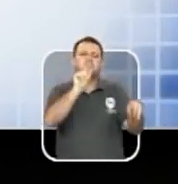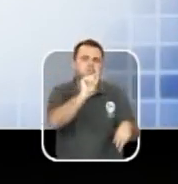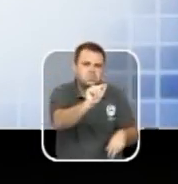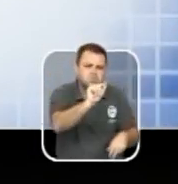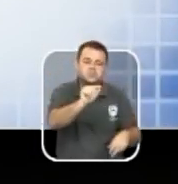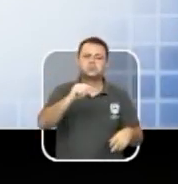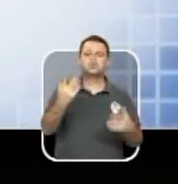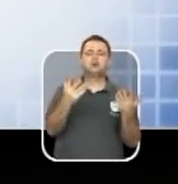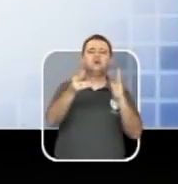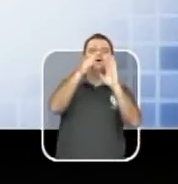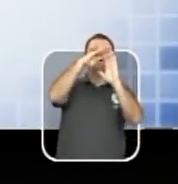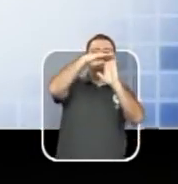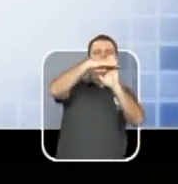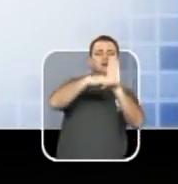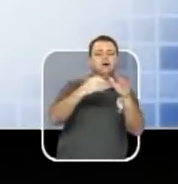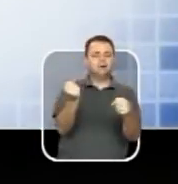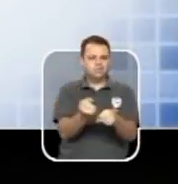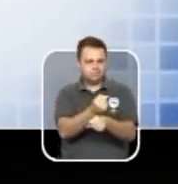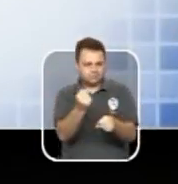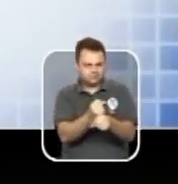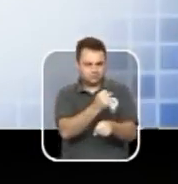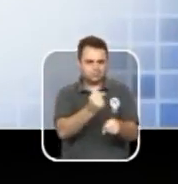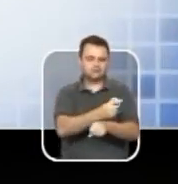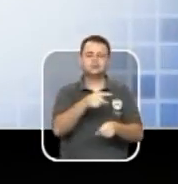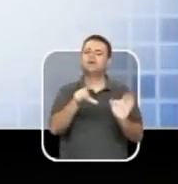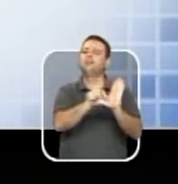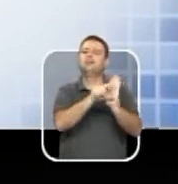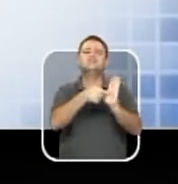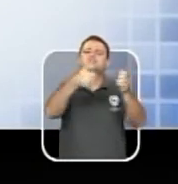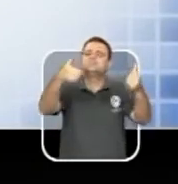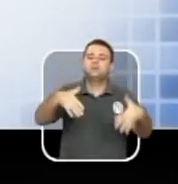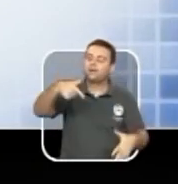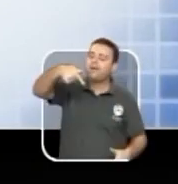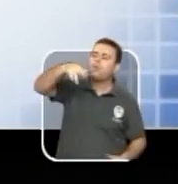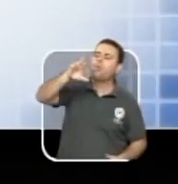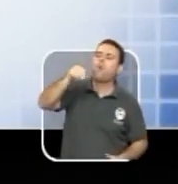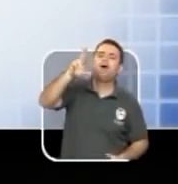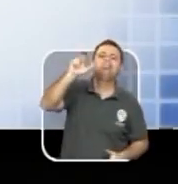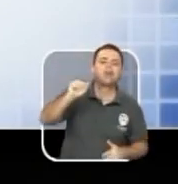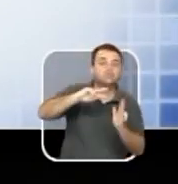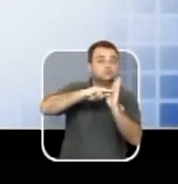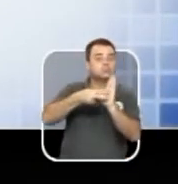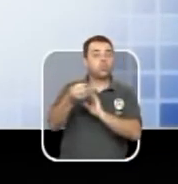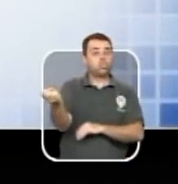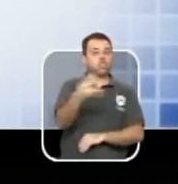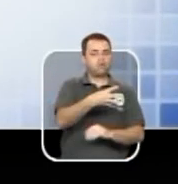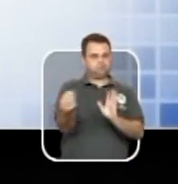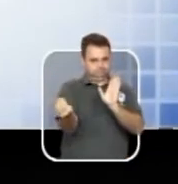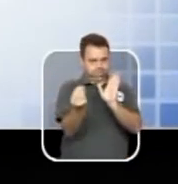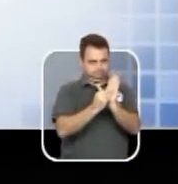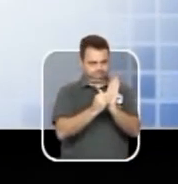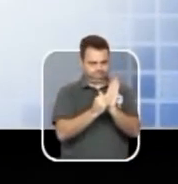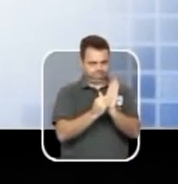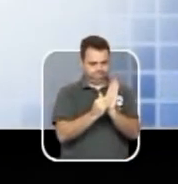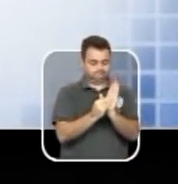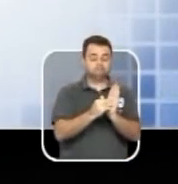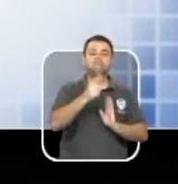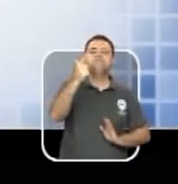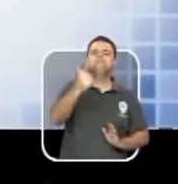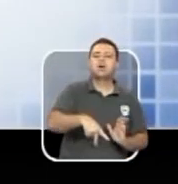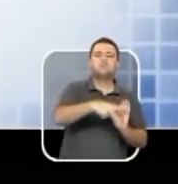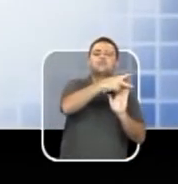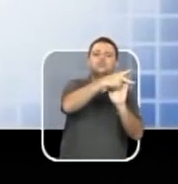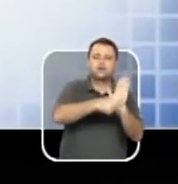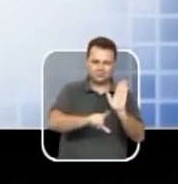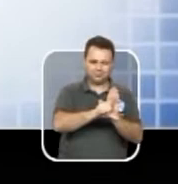do Código de Obras e Edificações. A lei dá nova redação ao conceito de quadra. Entre os projetos de lei da